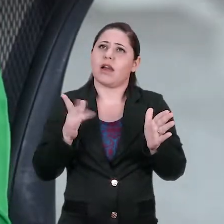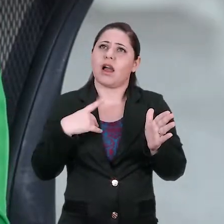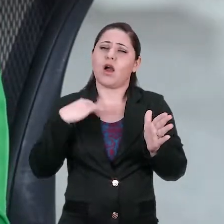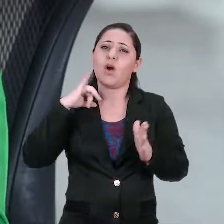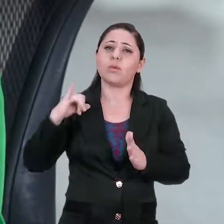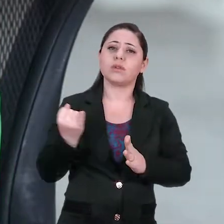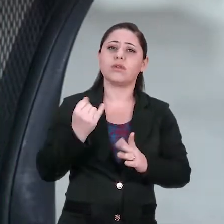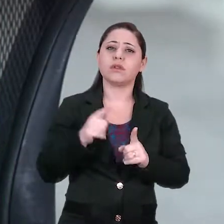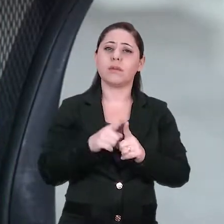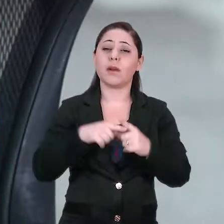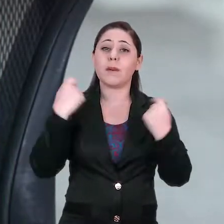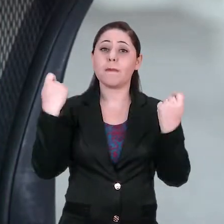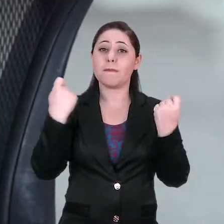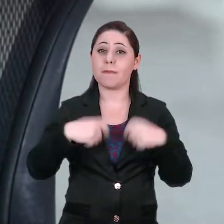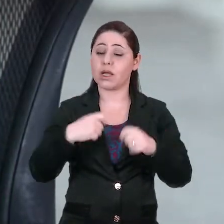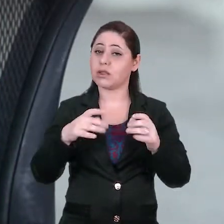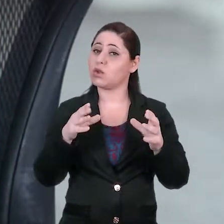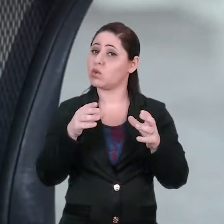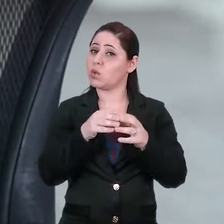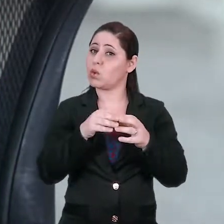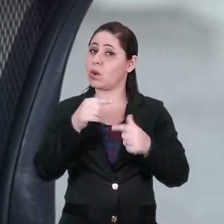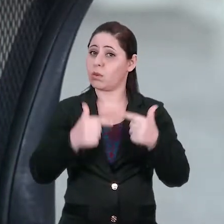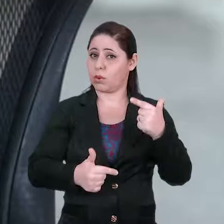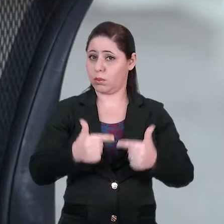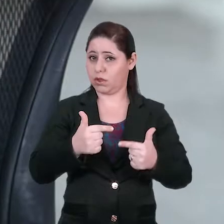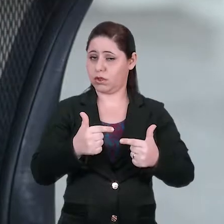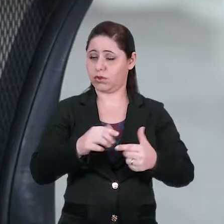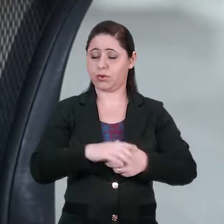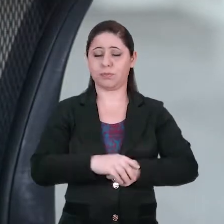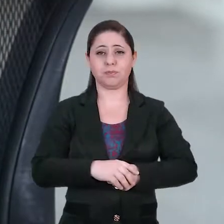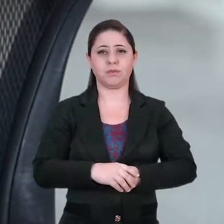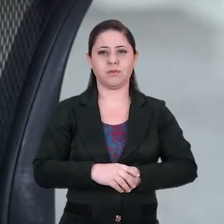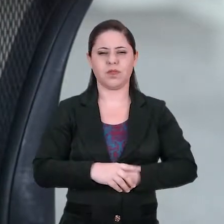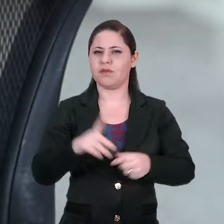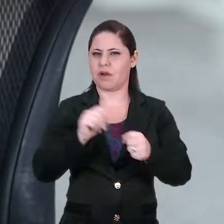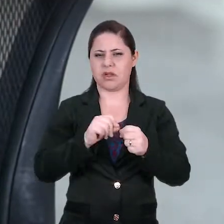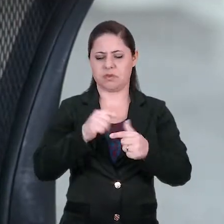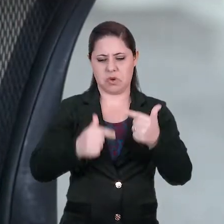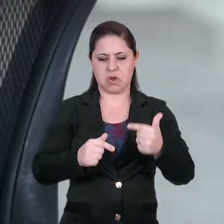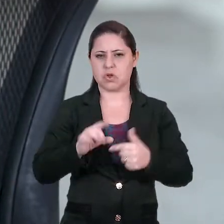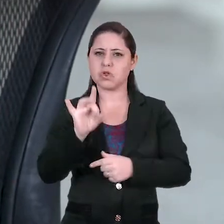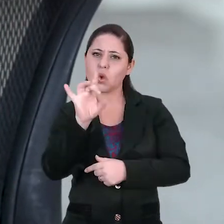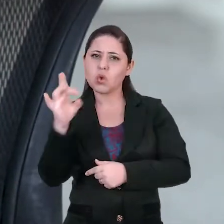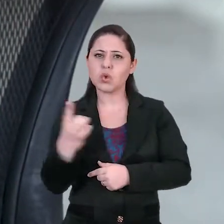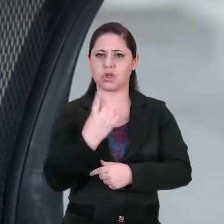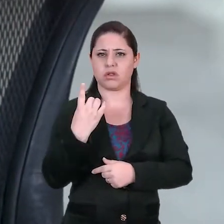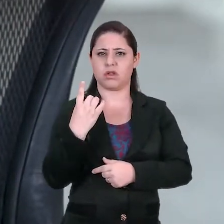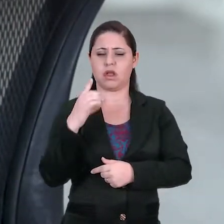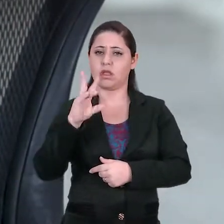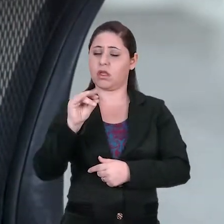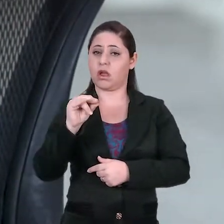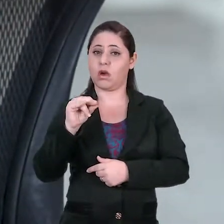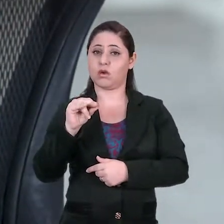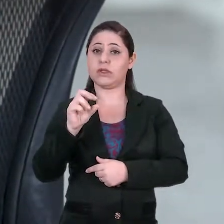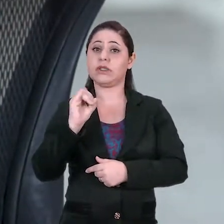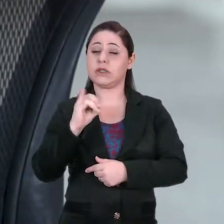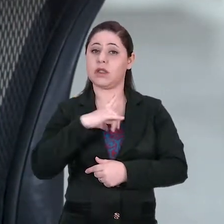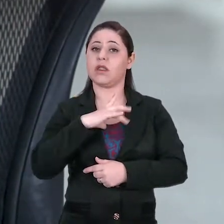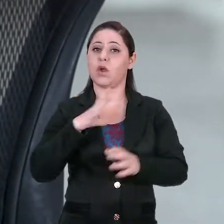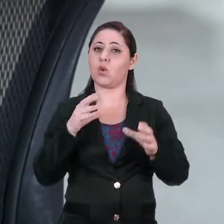oportunidades, mas às necessidades de um grupo político. Não se faz política sozinha, bem, tem que você ter um